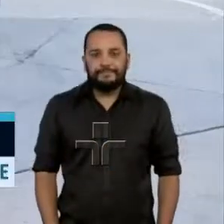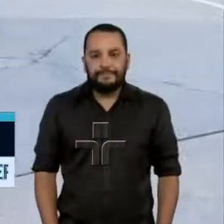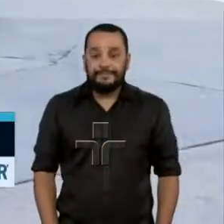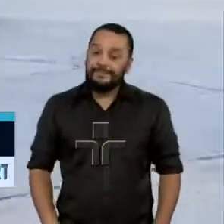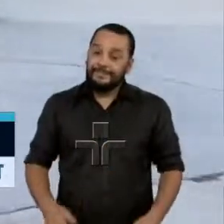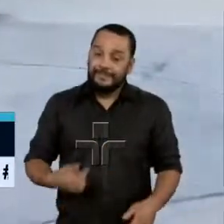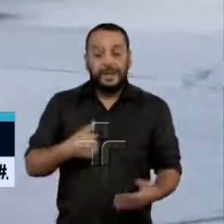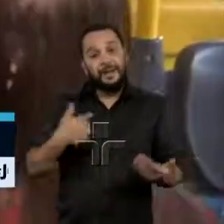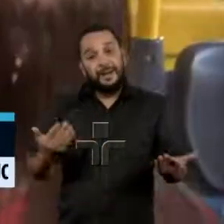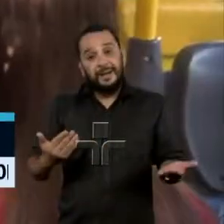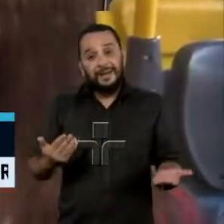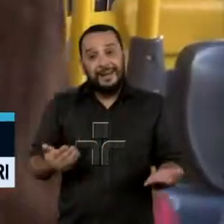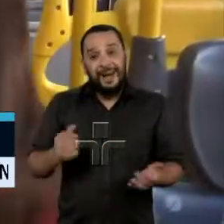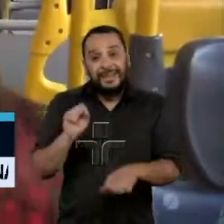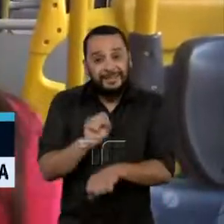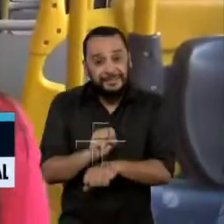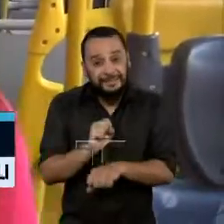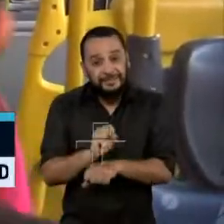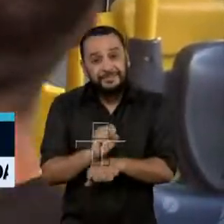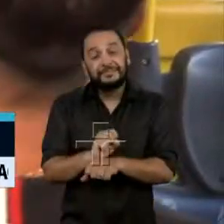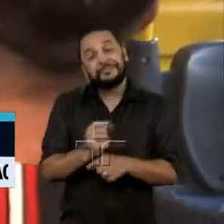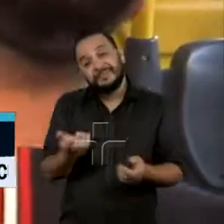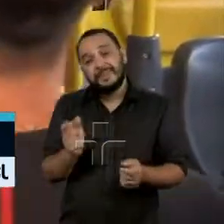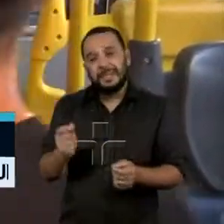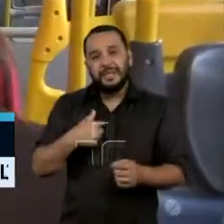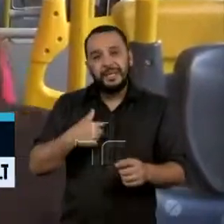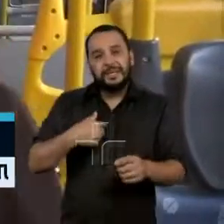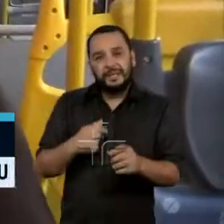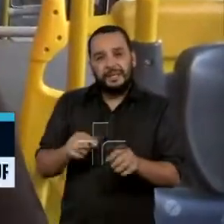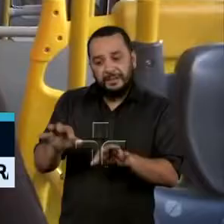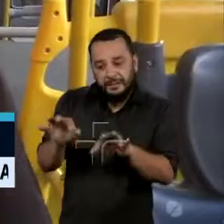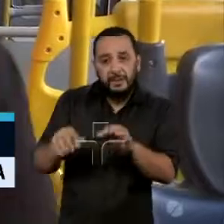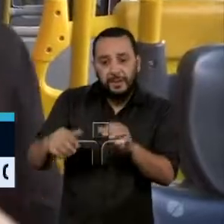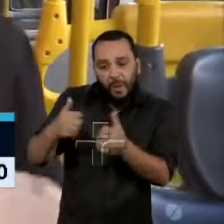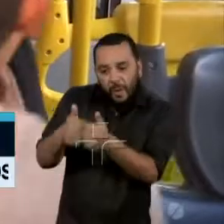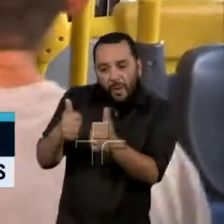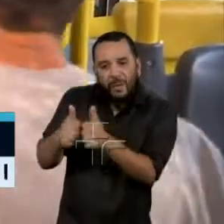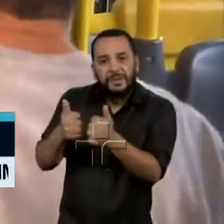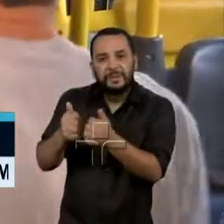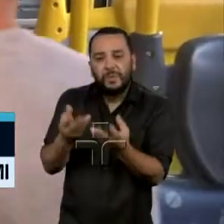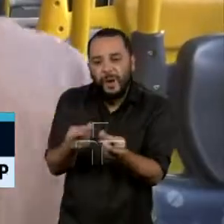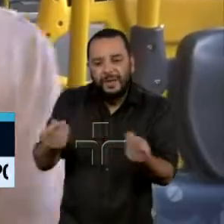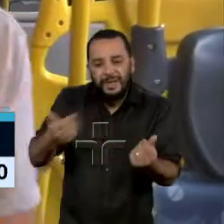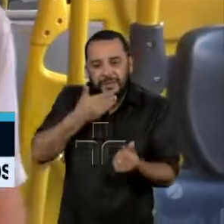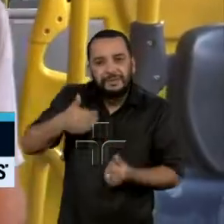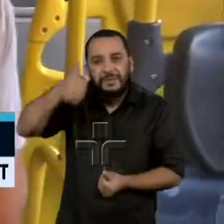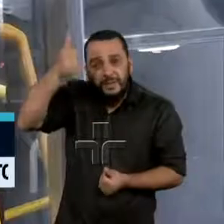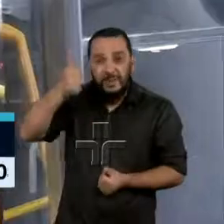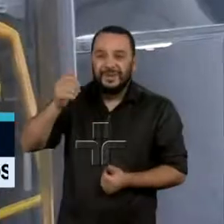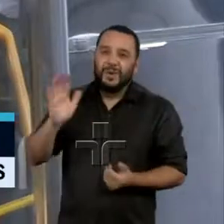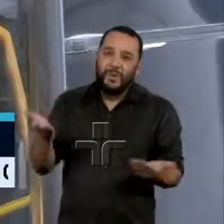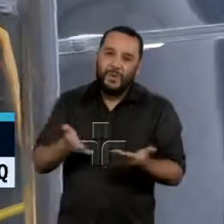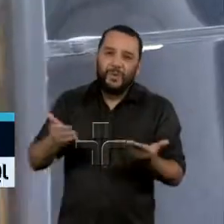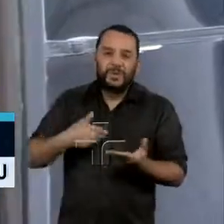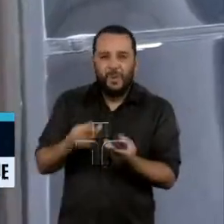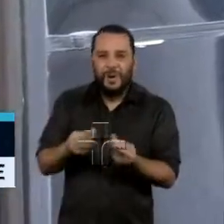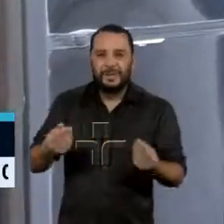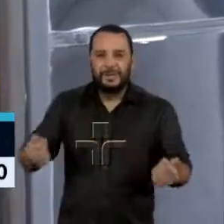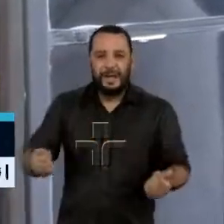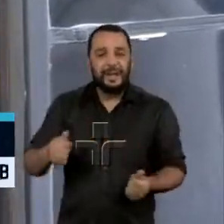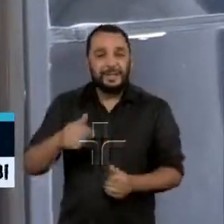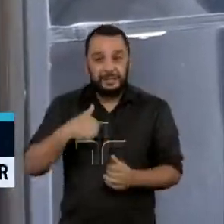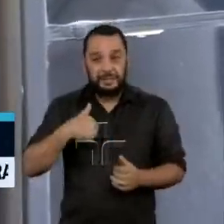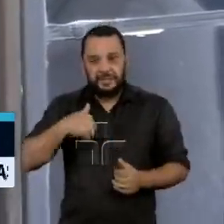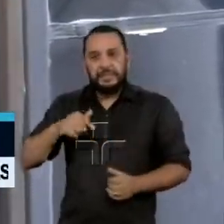Enquanto isso, a população pede um transporte mais eficiente. Uma pesquisa estimou a qualidade dos ônibus de 74